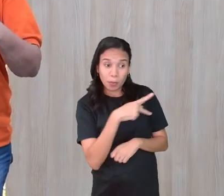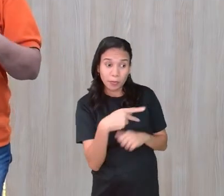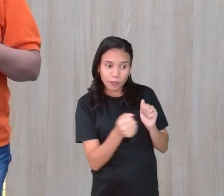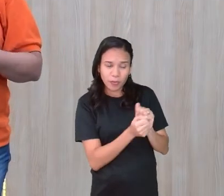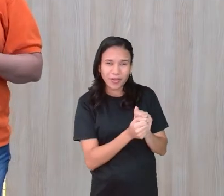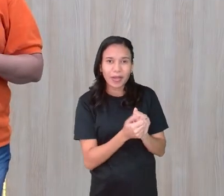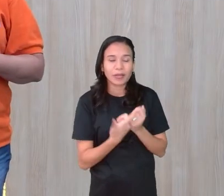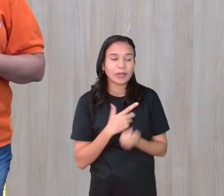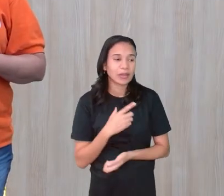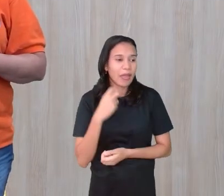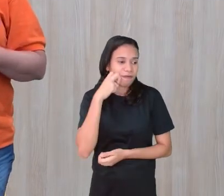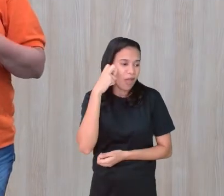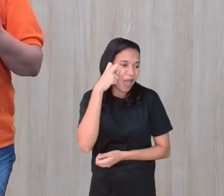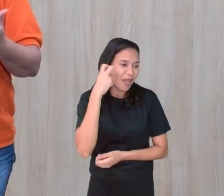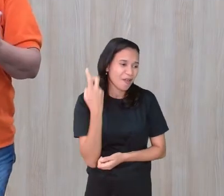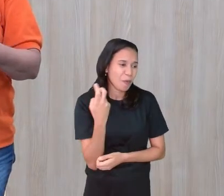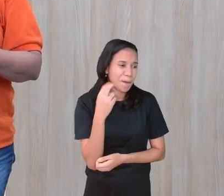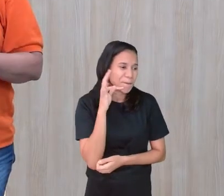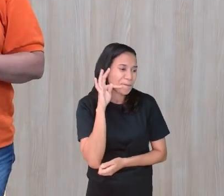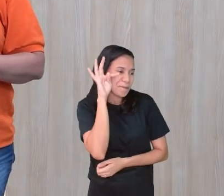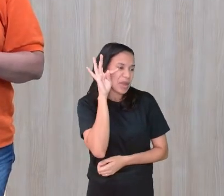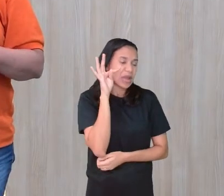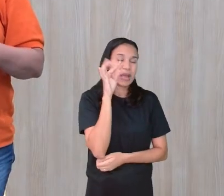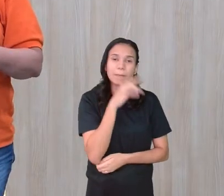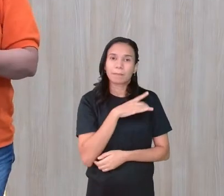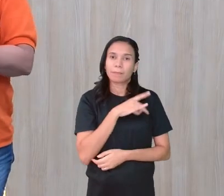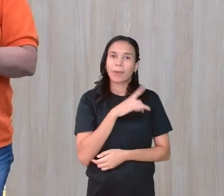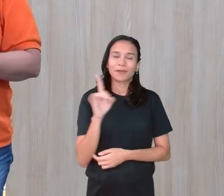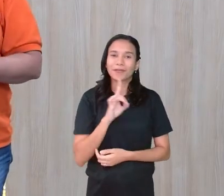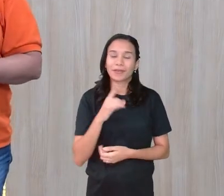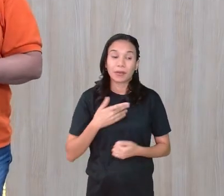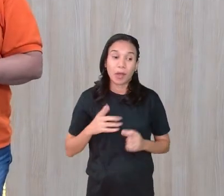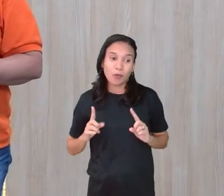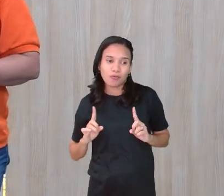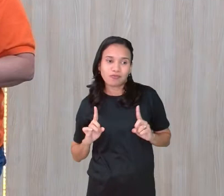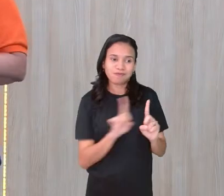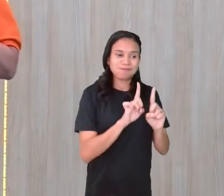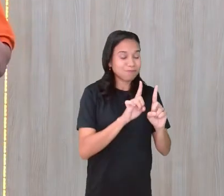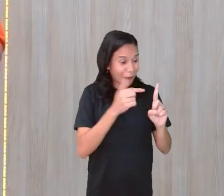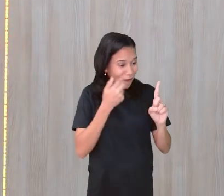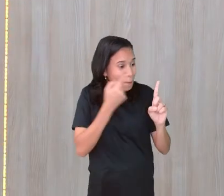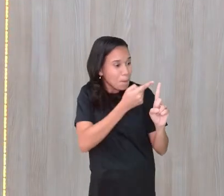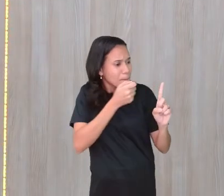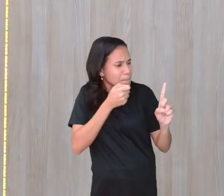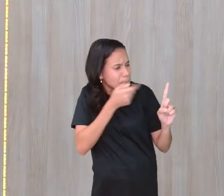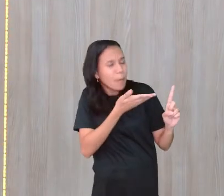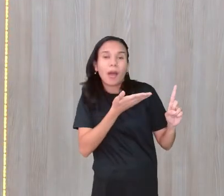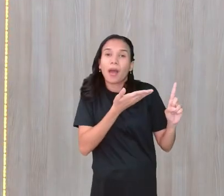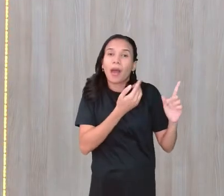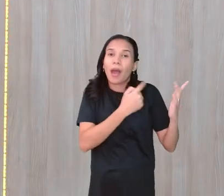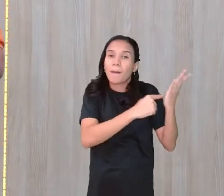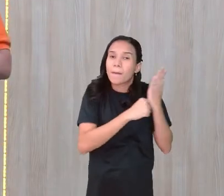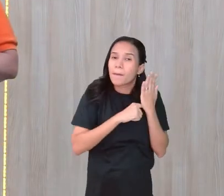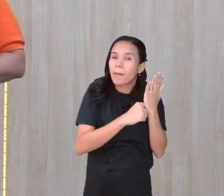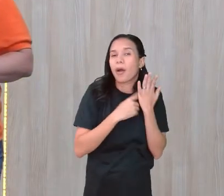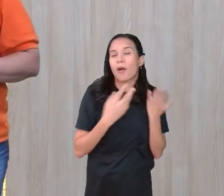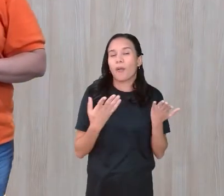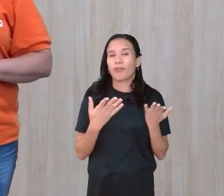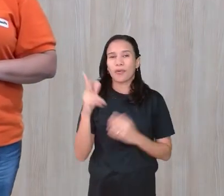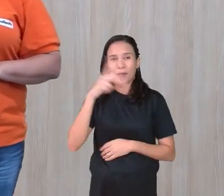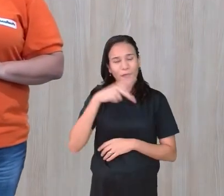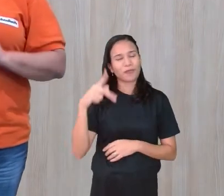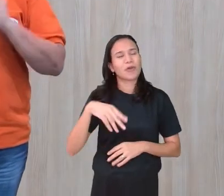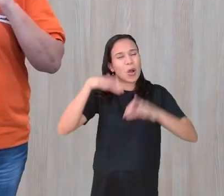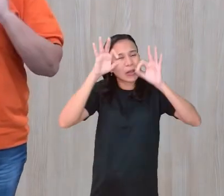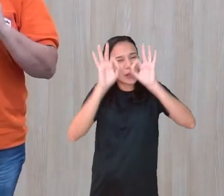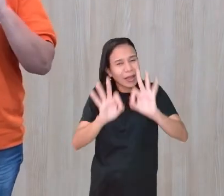se trava, não é por timidez, mas rompe a barreira da timidez e pede a ajuda necessária,